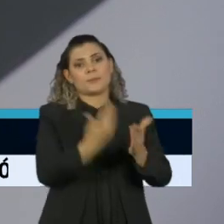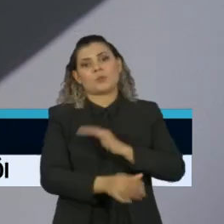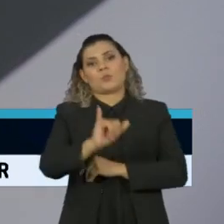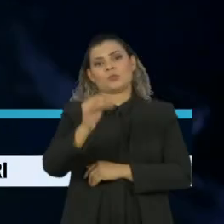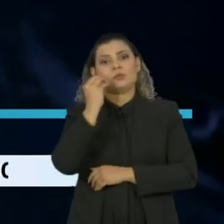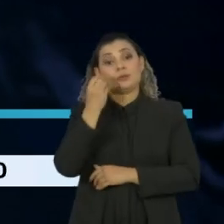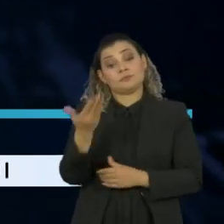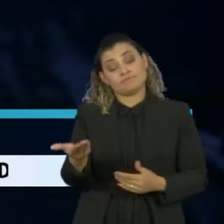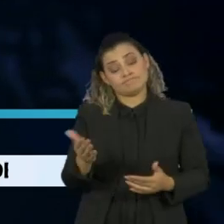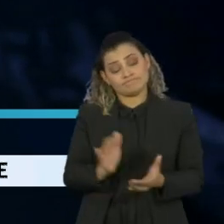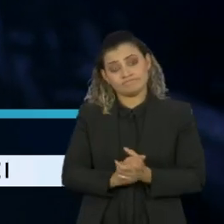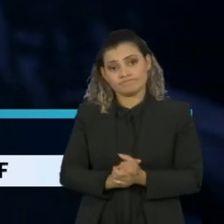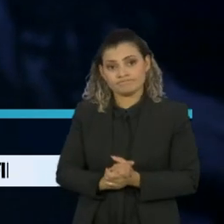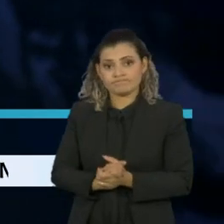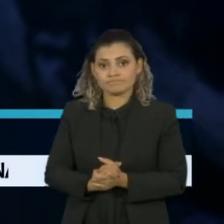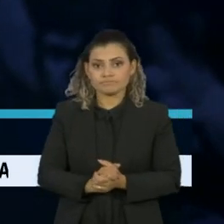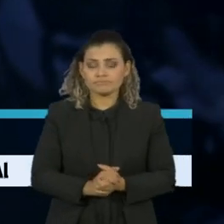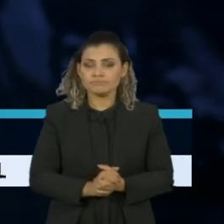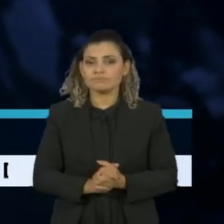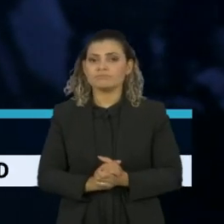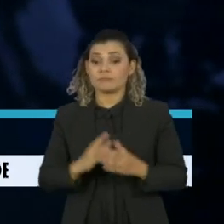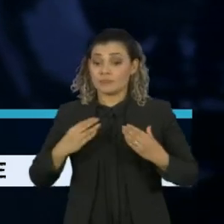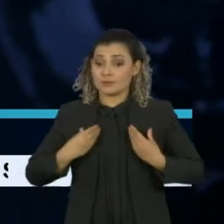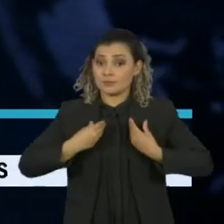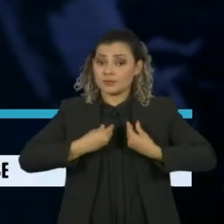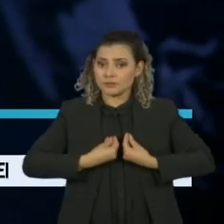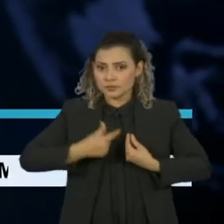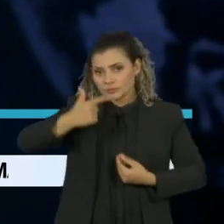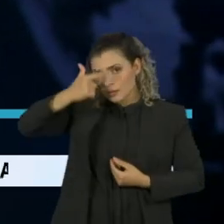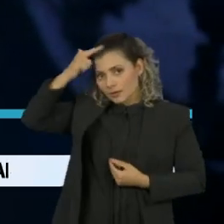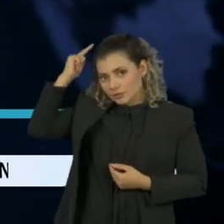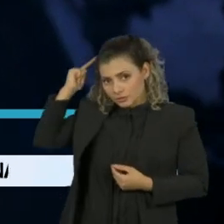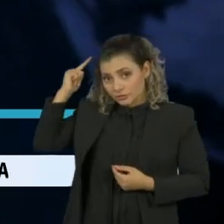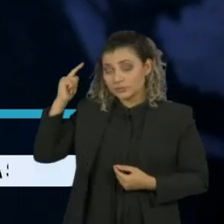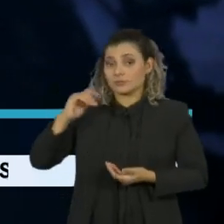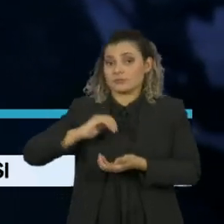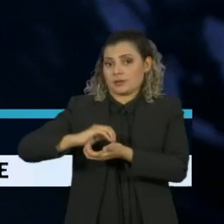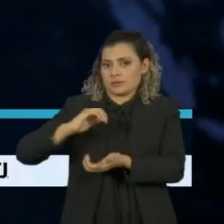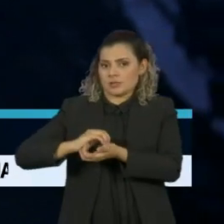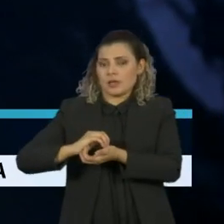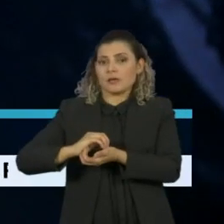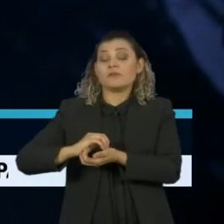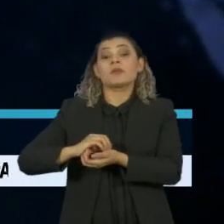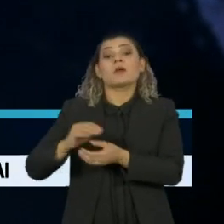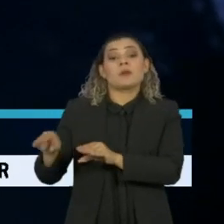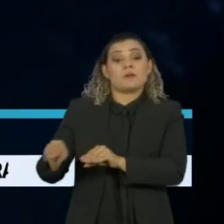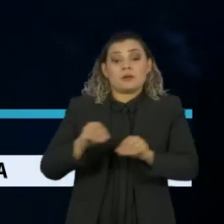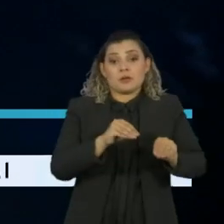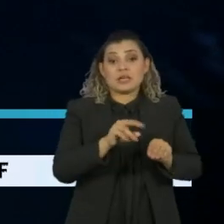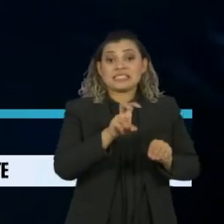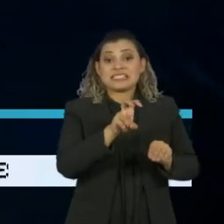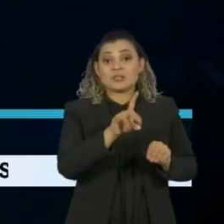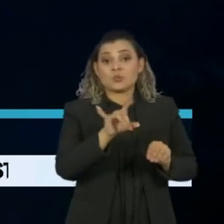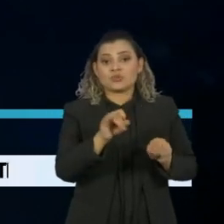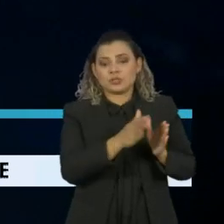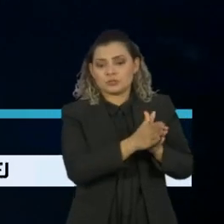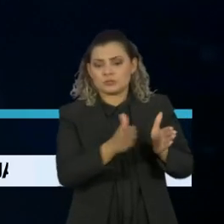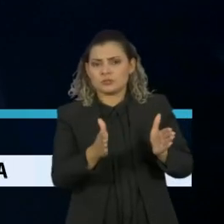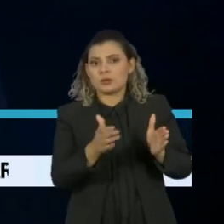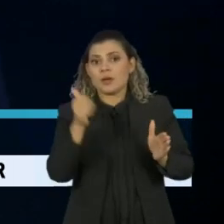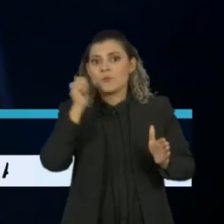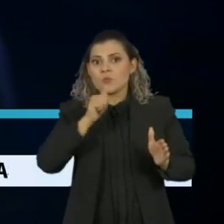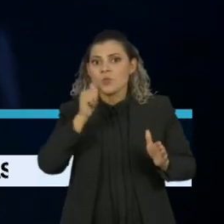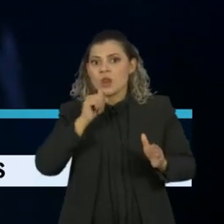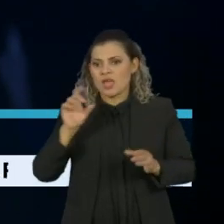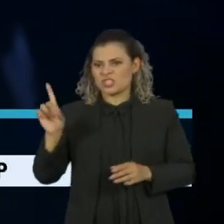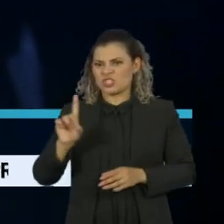e o ministro do supremo tribunal federal alexandre de moraes prorrogou por mais 5 dias a prisão da líder de